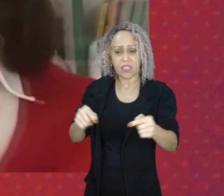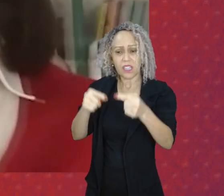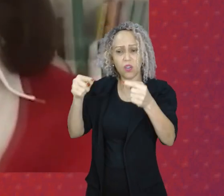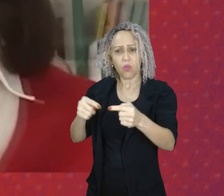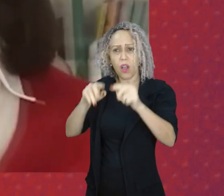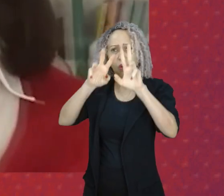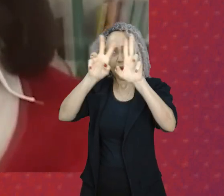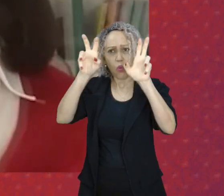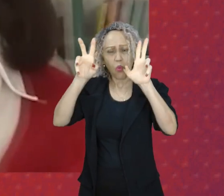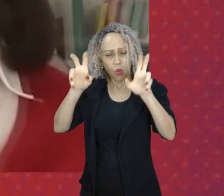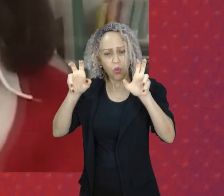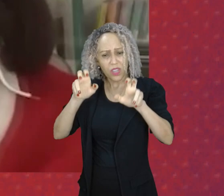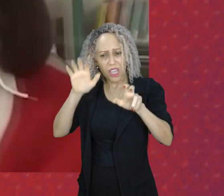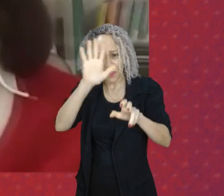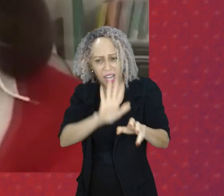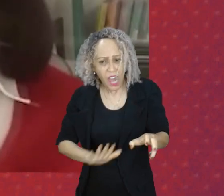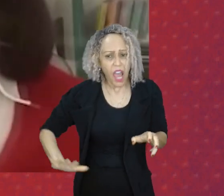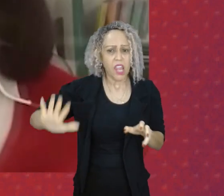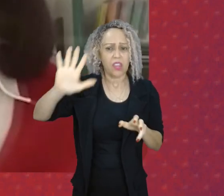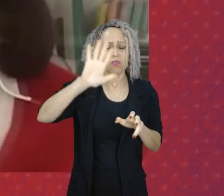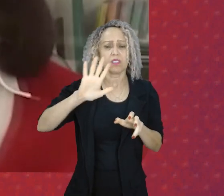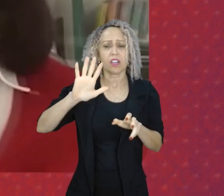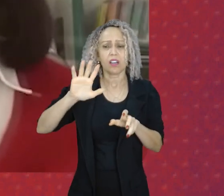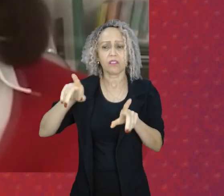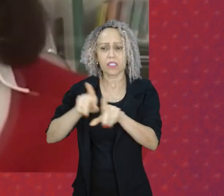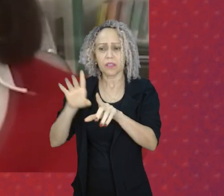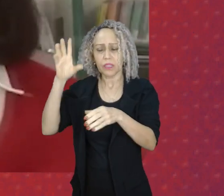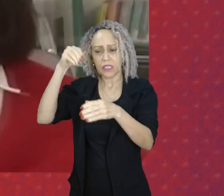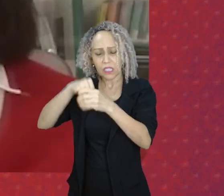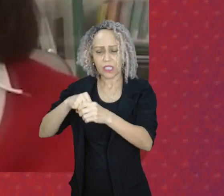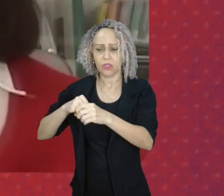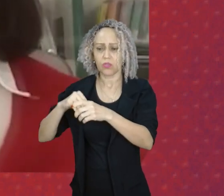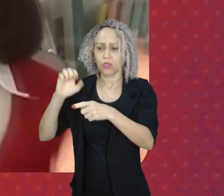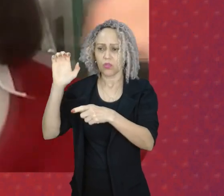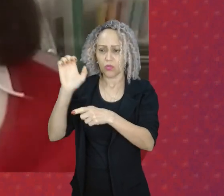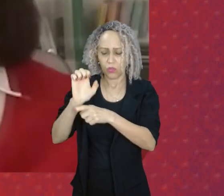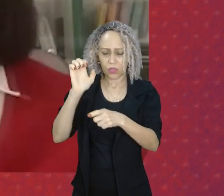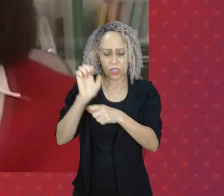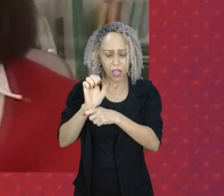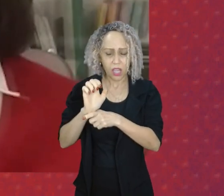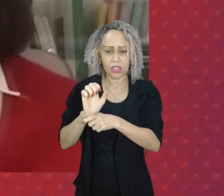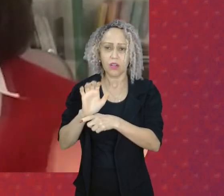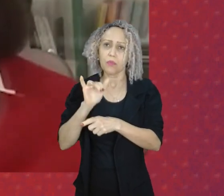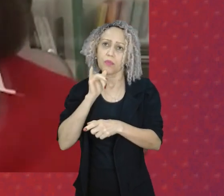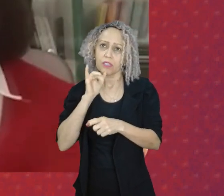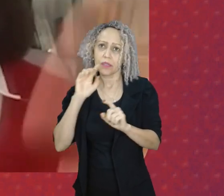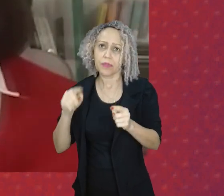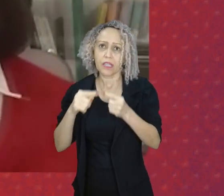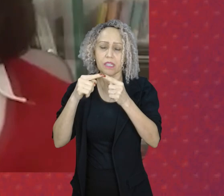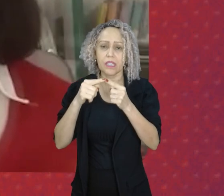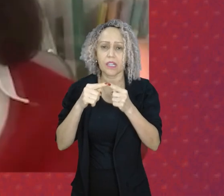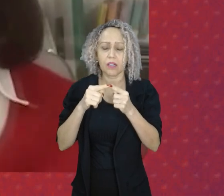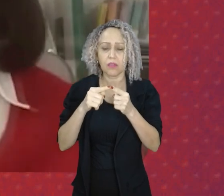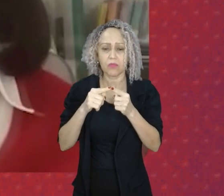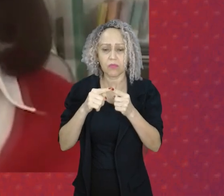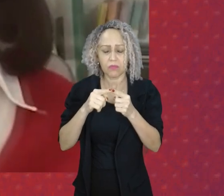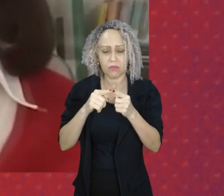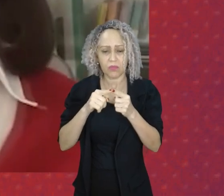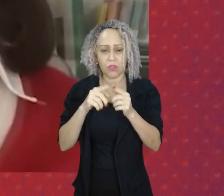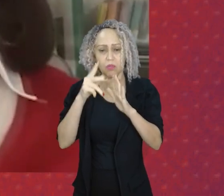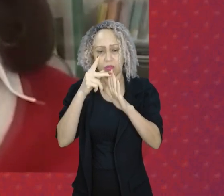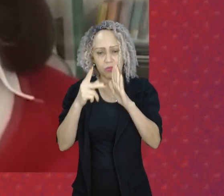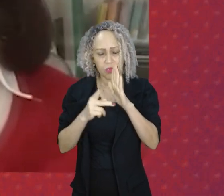as grandes discussões no Estado, em relação aos principais projetos de desenvolvimento econômico, cultural,